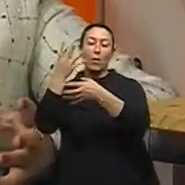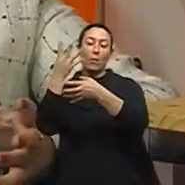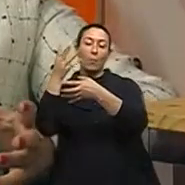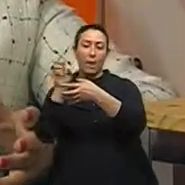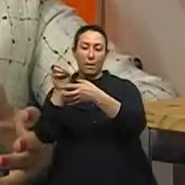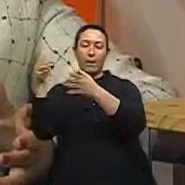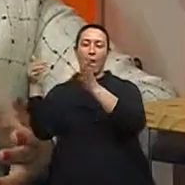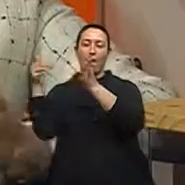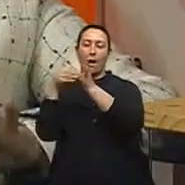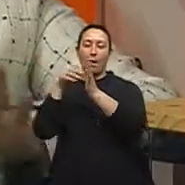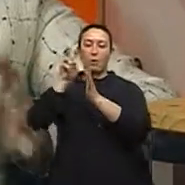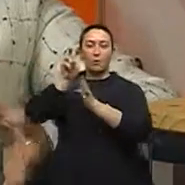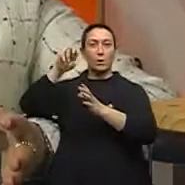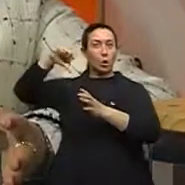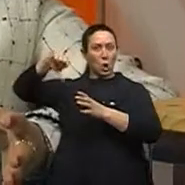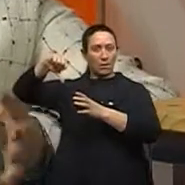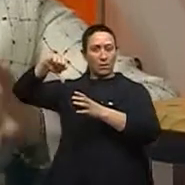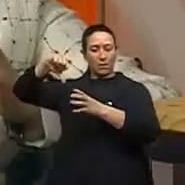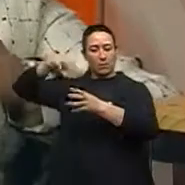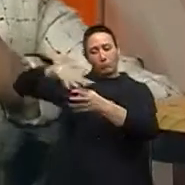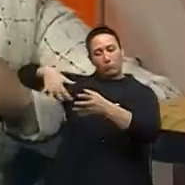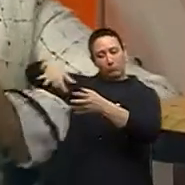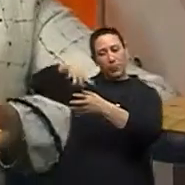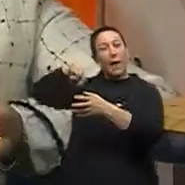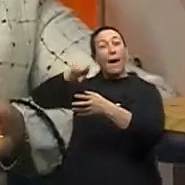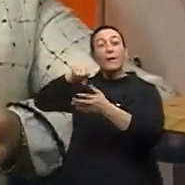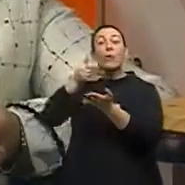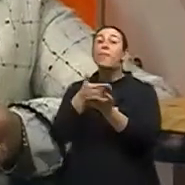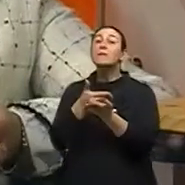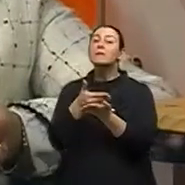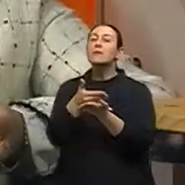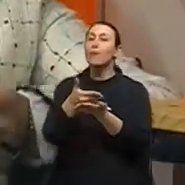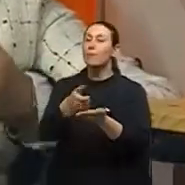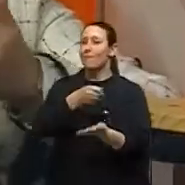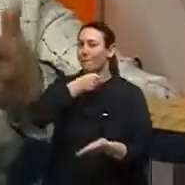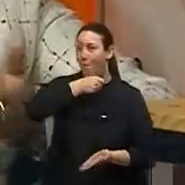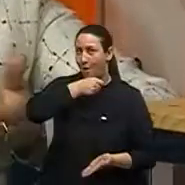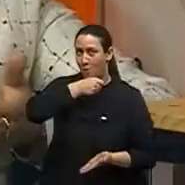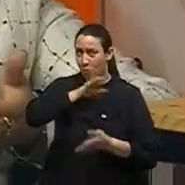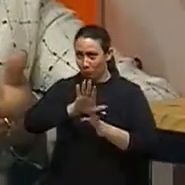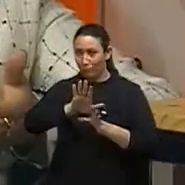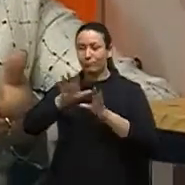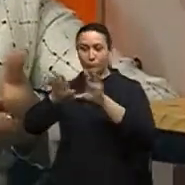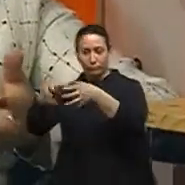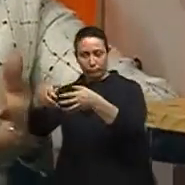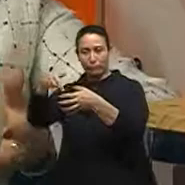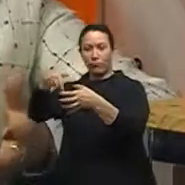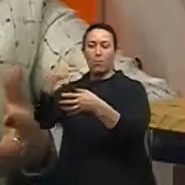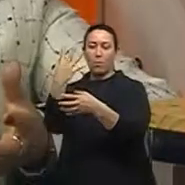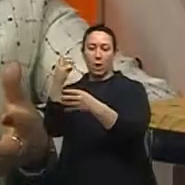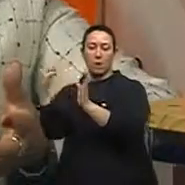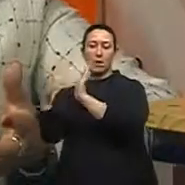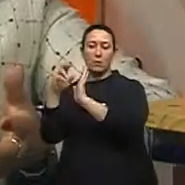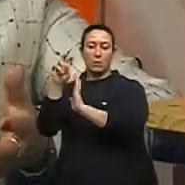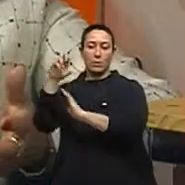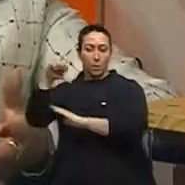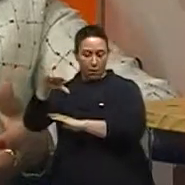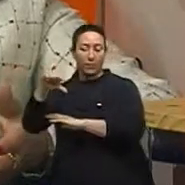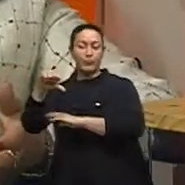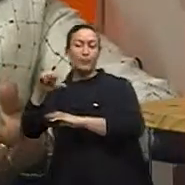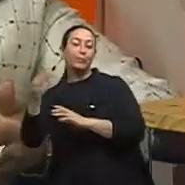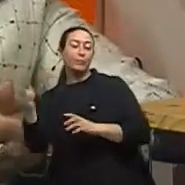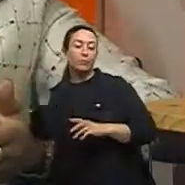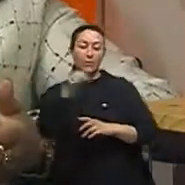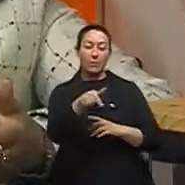seriam as pessoas na meia idade aquela que tá se preparando para entrar no envelhecimento pleno e a partir de